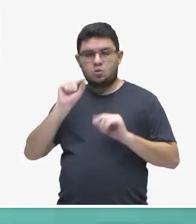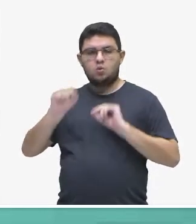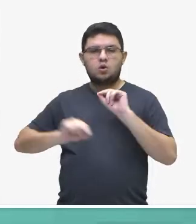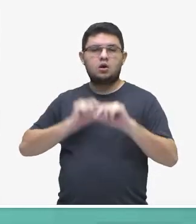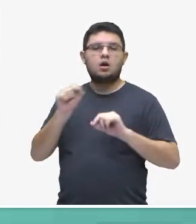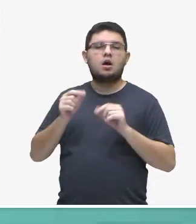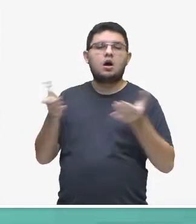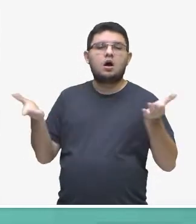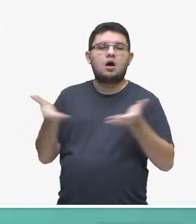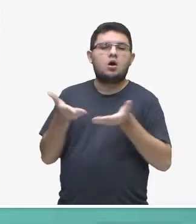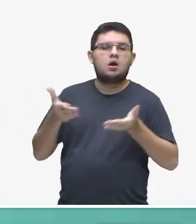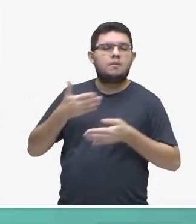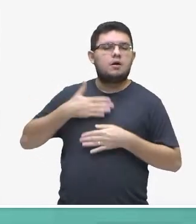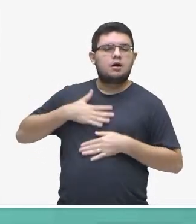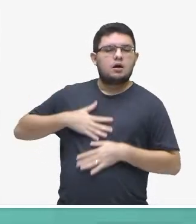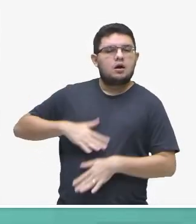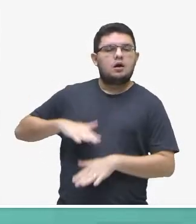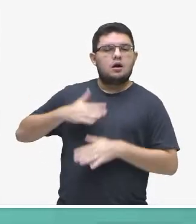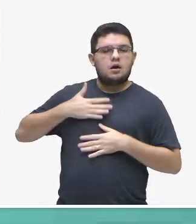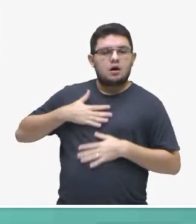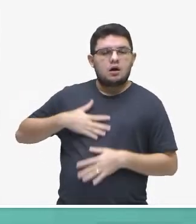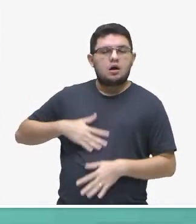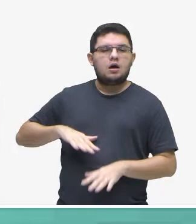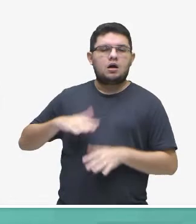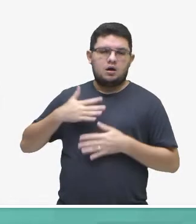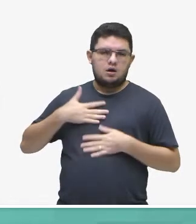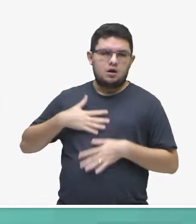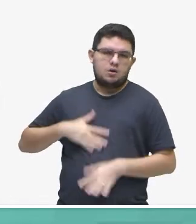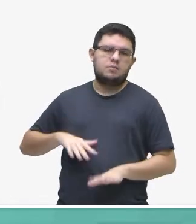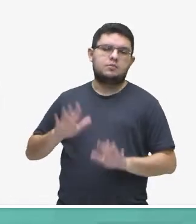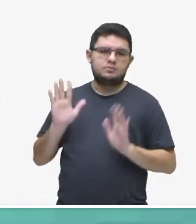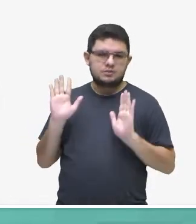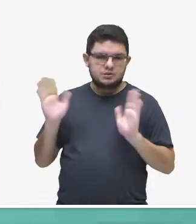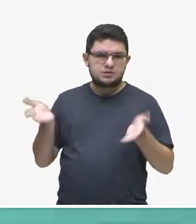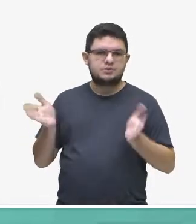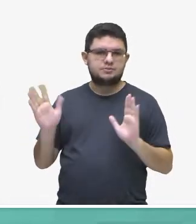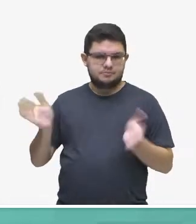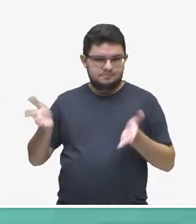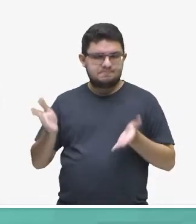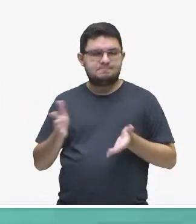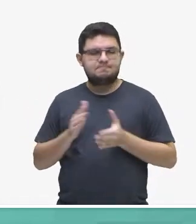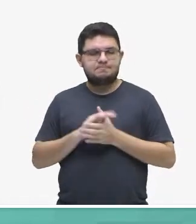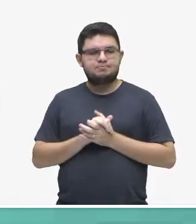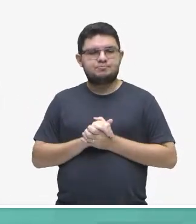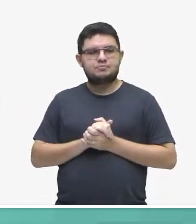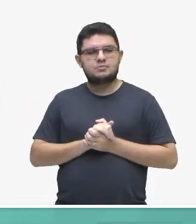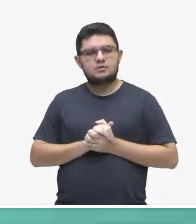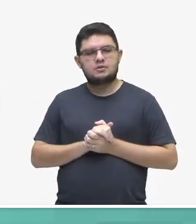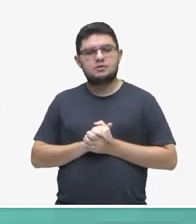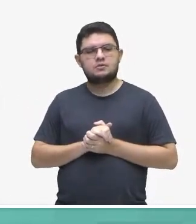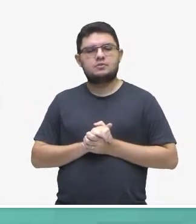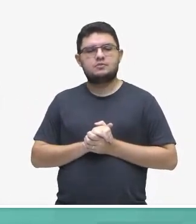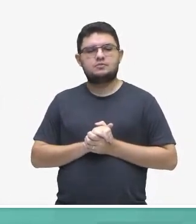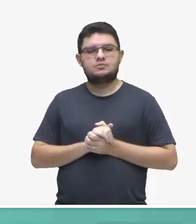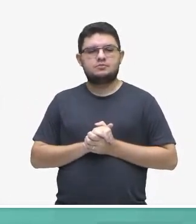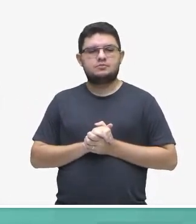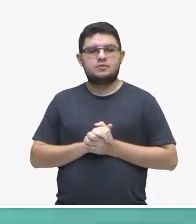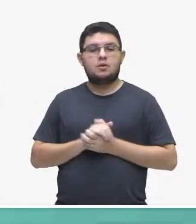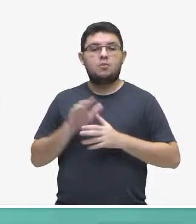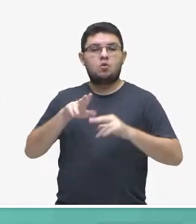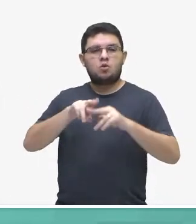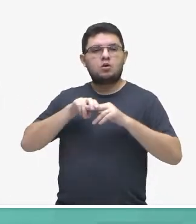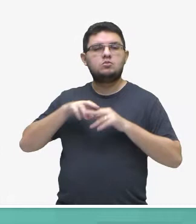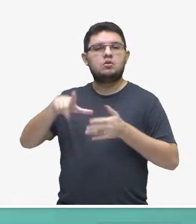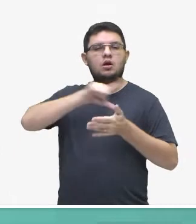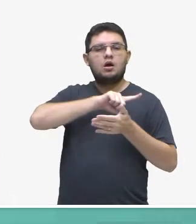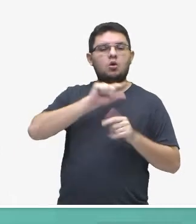mais calma e relaxada agora, depois dessas aulas de meditation, né? Meditating class ou